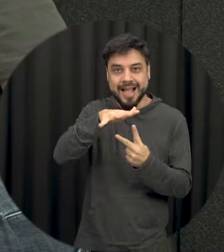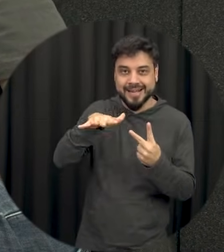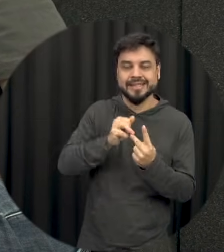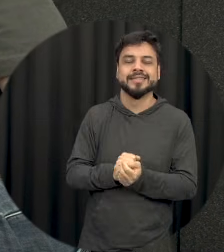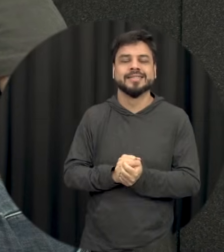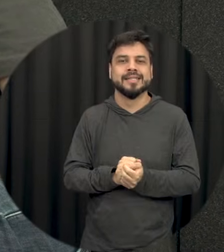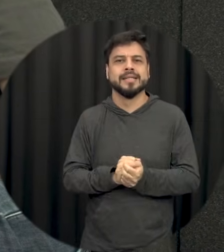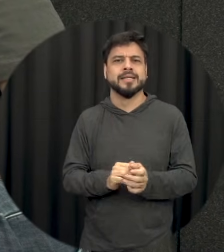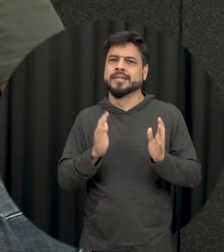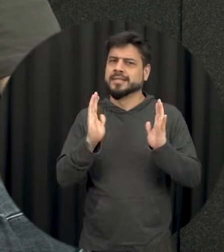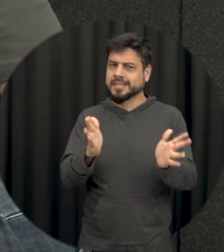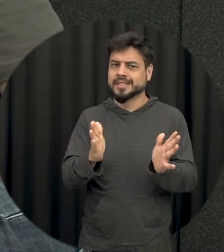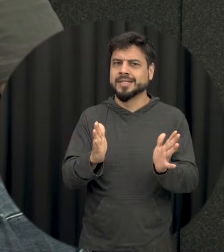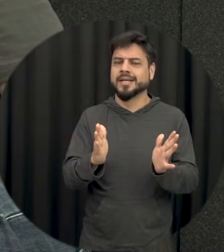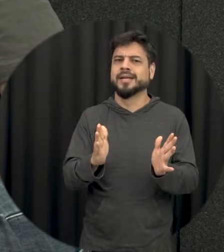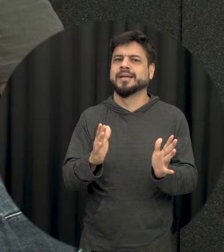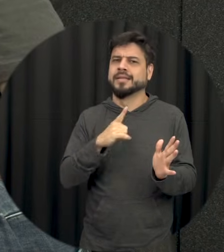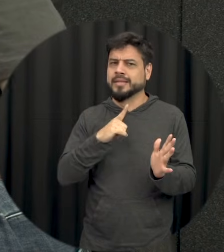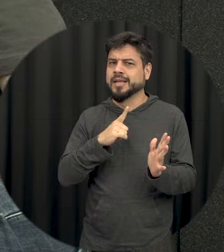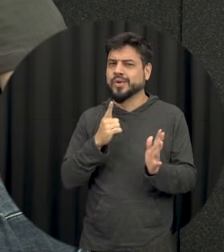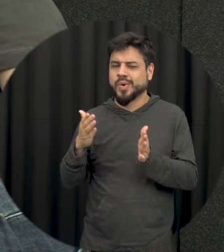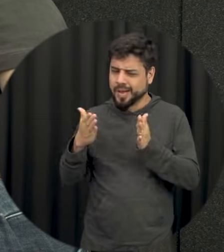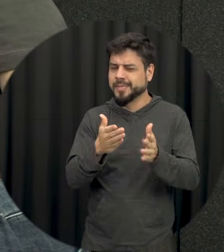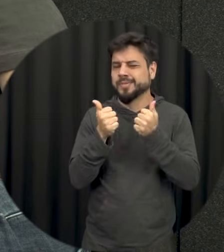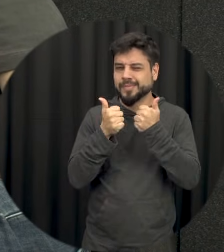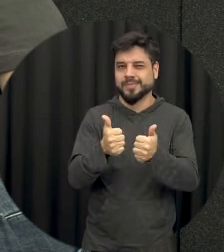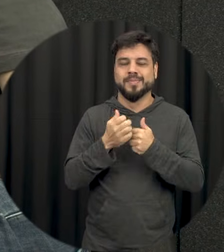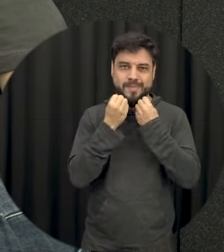estão provavelmente no bom caminho.